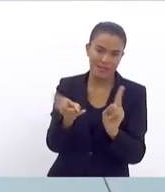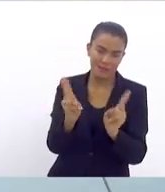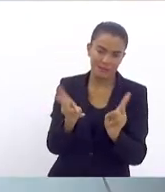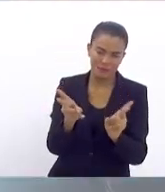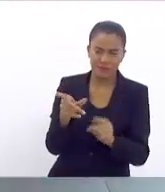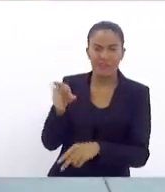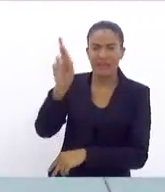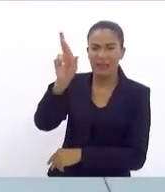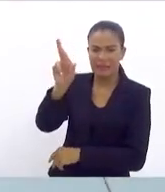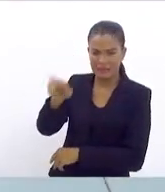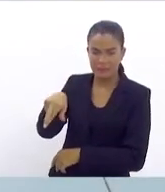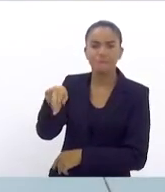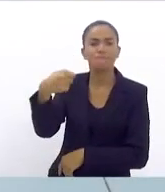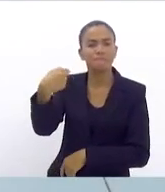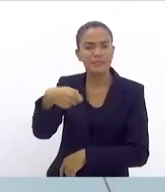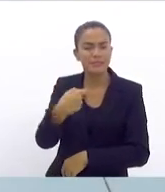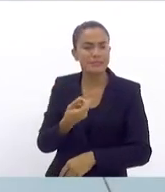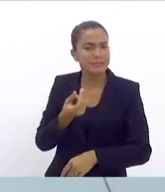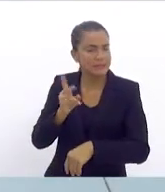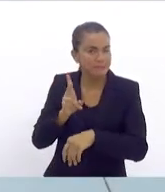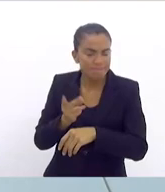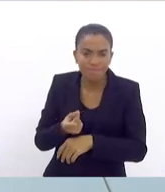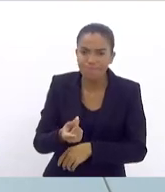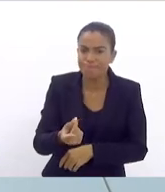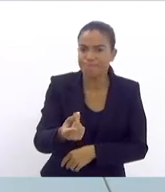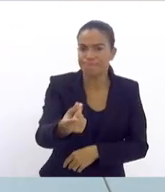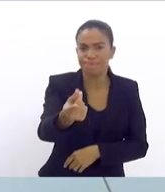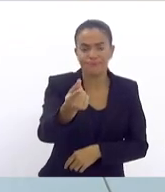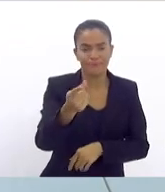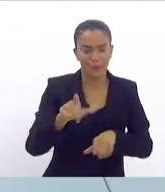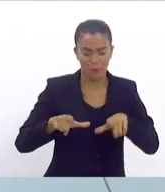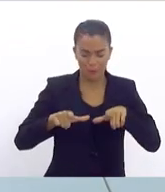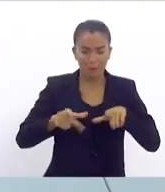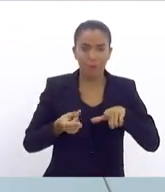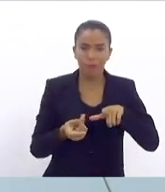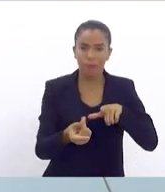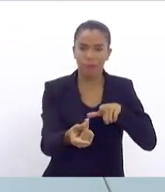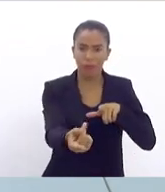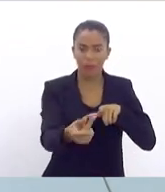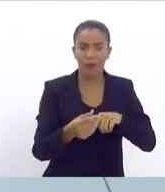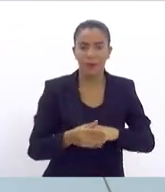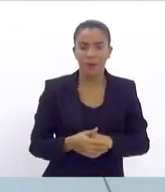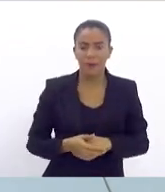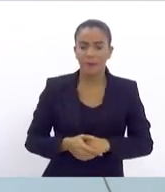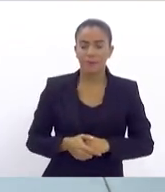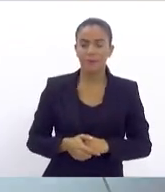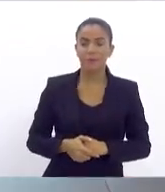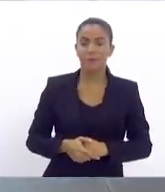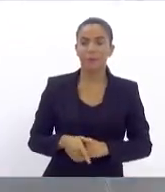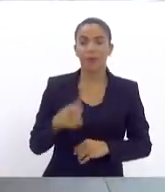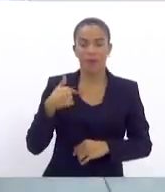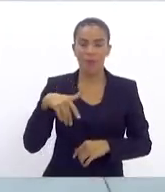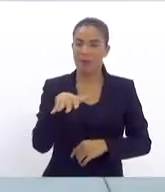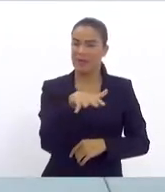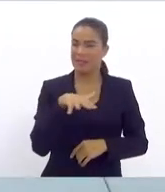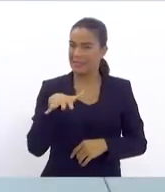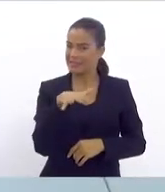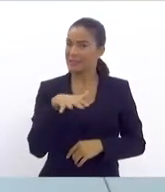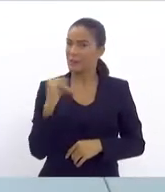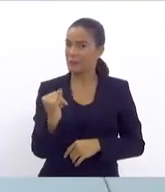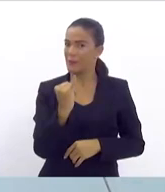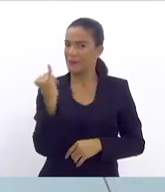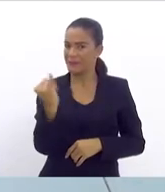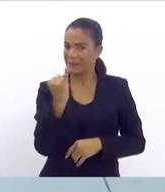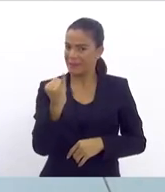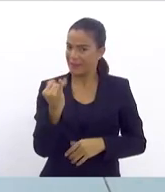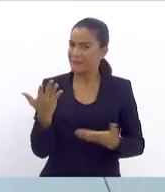razão, tem que ser tempo indeterminado. É uma parte só, deputado. Eu queria... Isso é uma, eu acho que é uma questão muito relevante. A